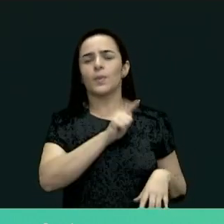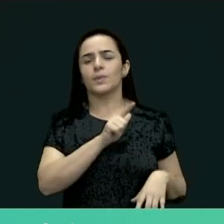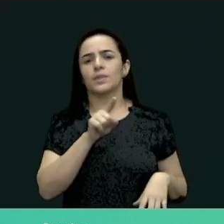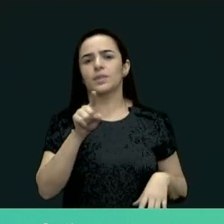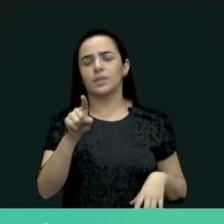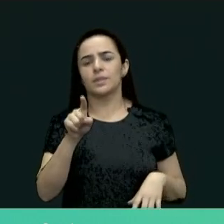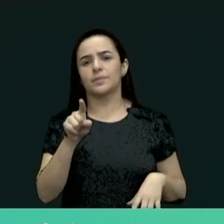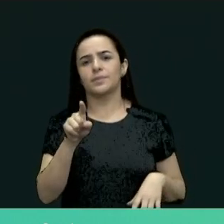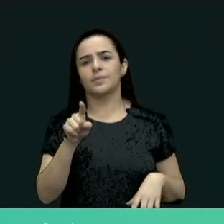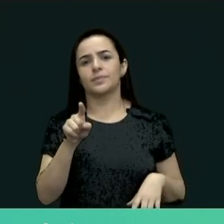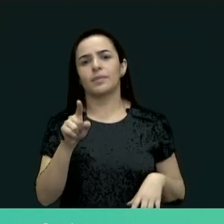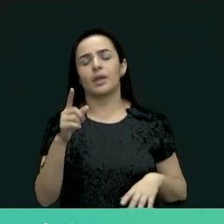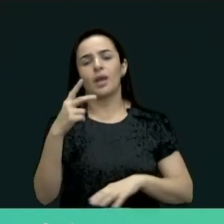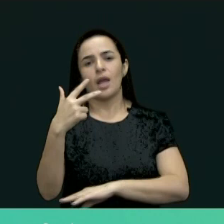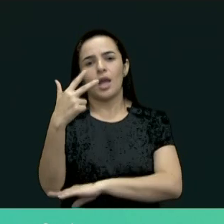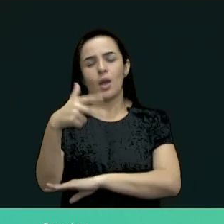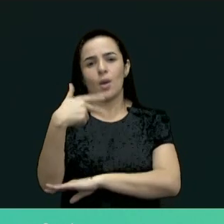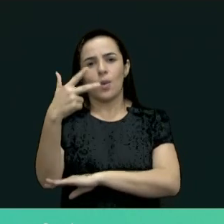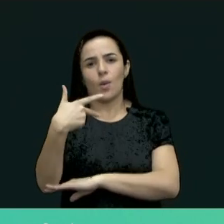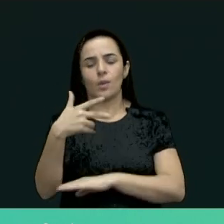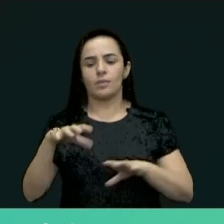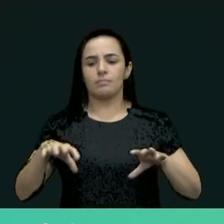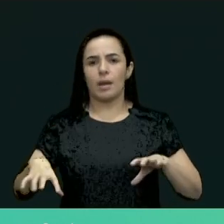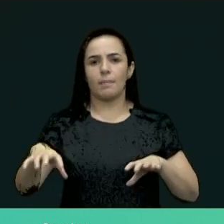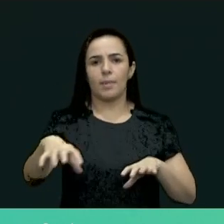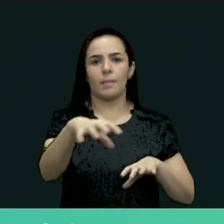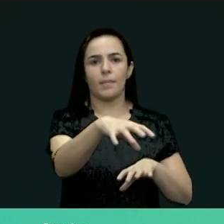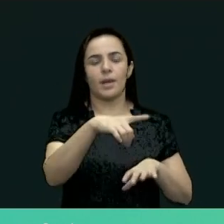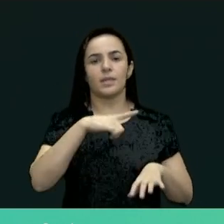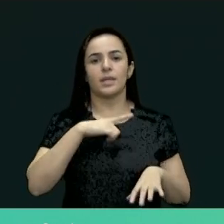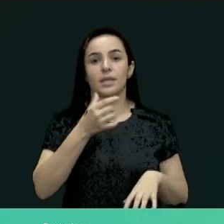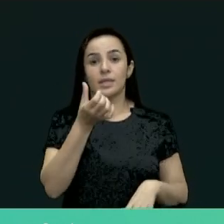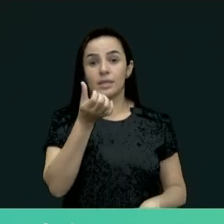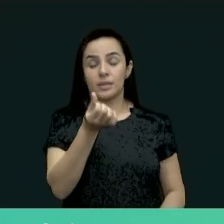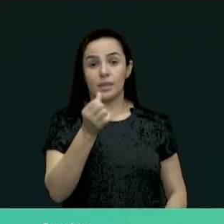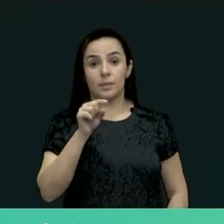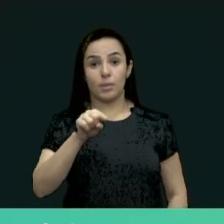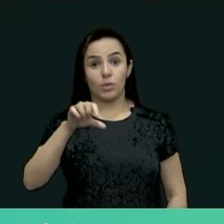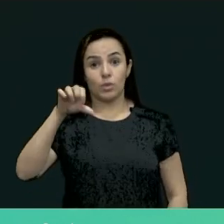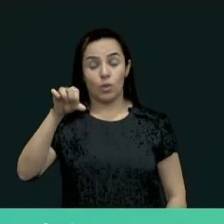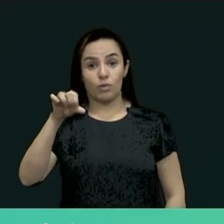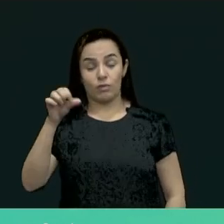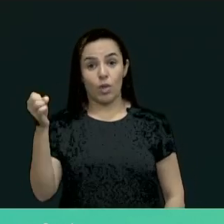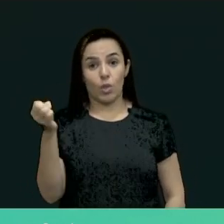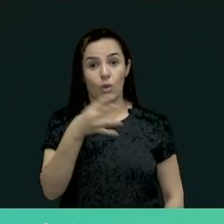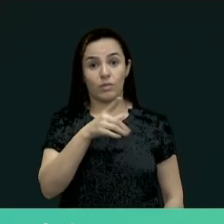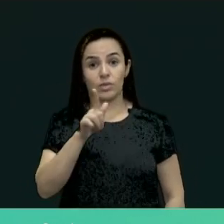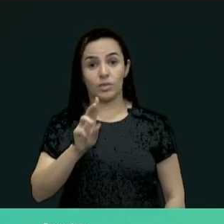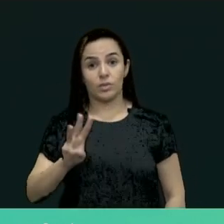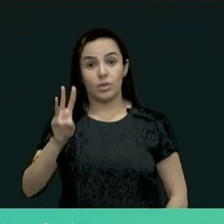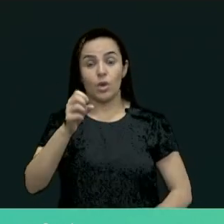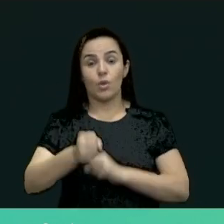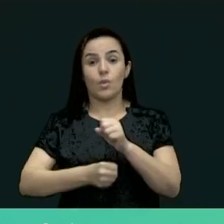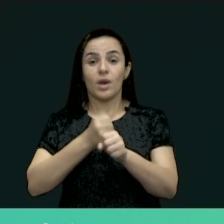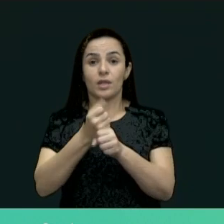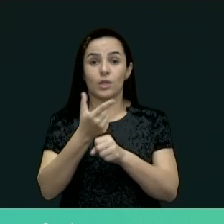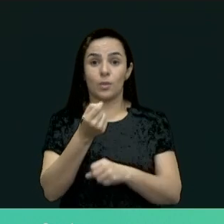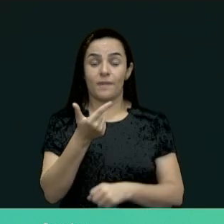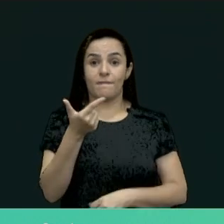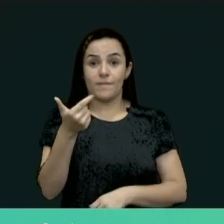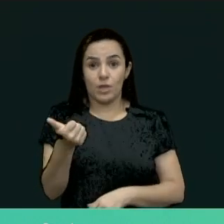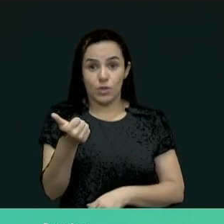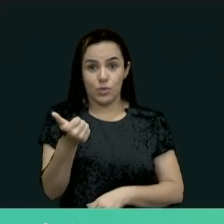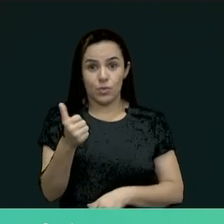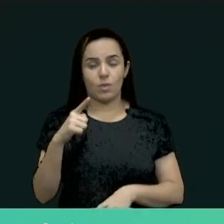eólicos offshore, nós instalamos 6,9 gigawatts. E agora, no ano de 2021, em que nós instalamos